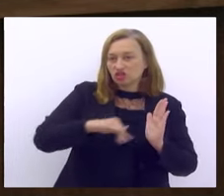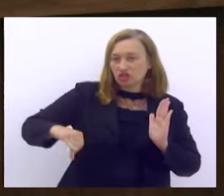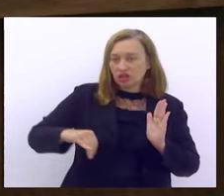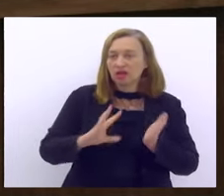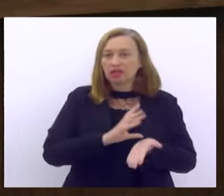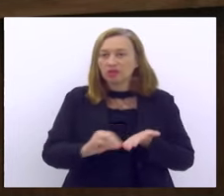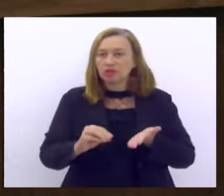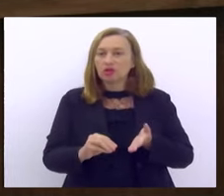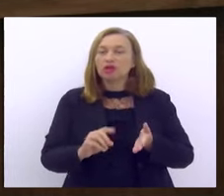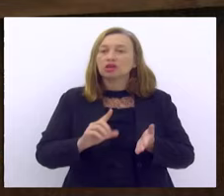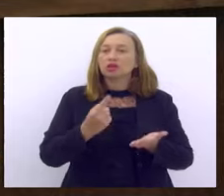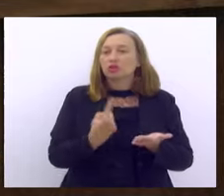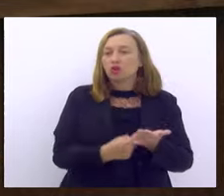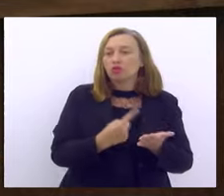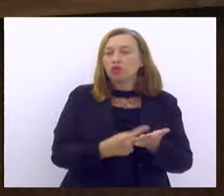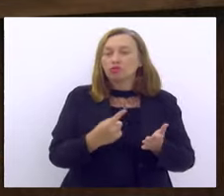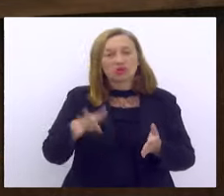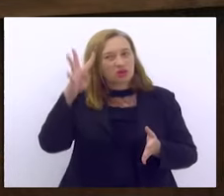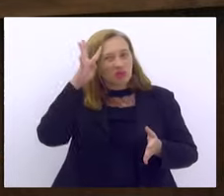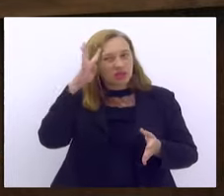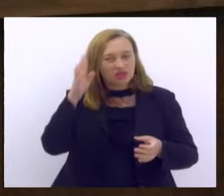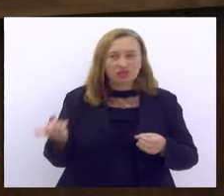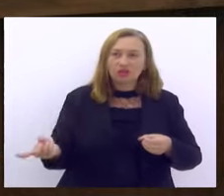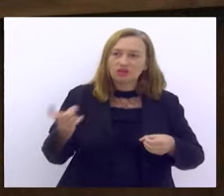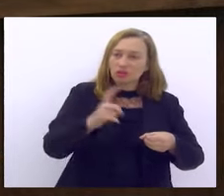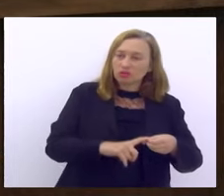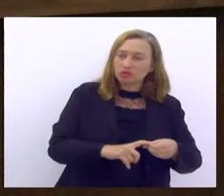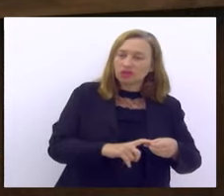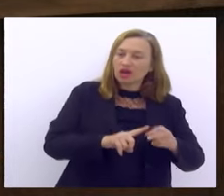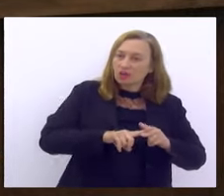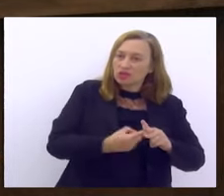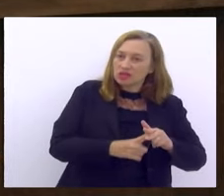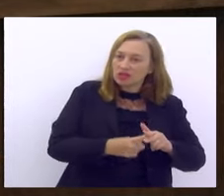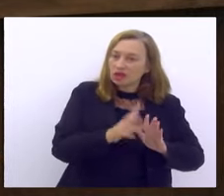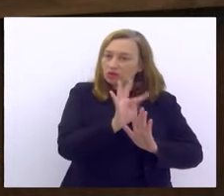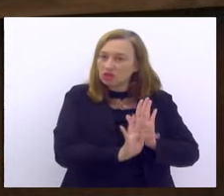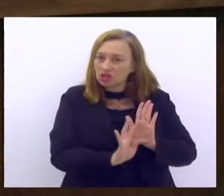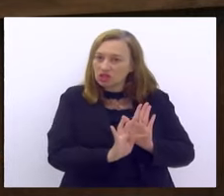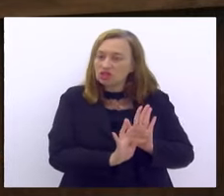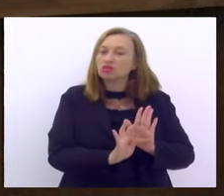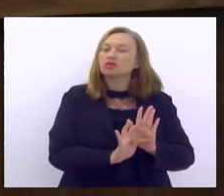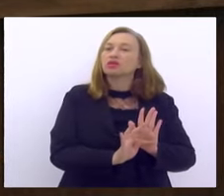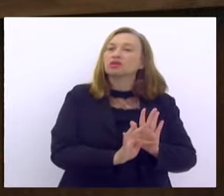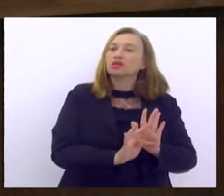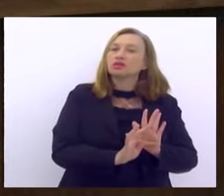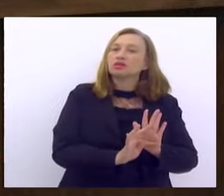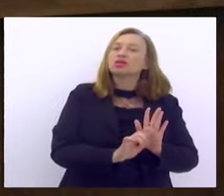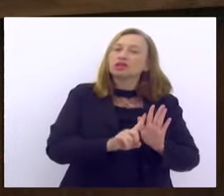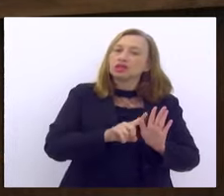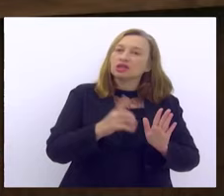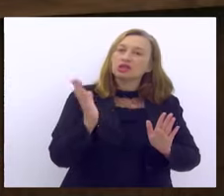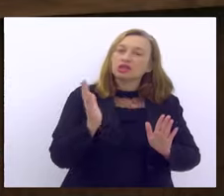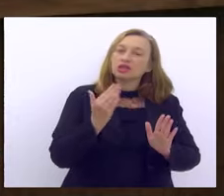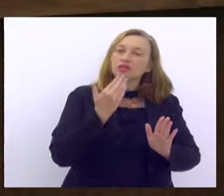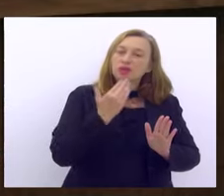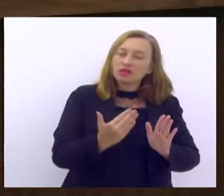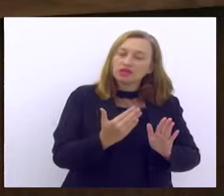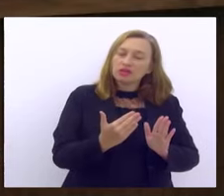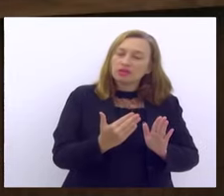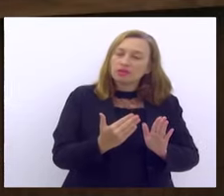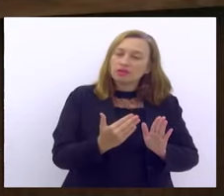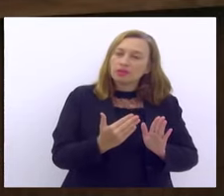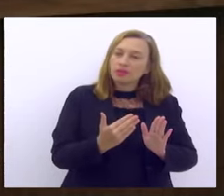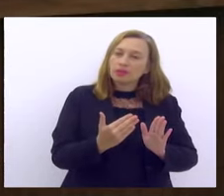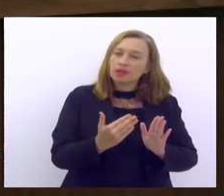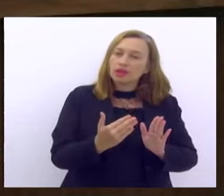pauta da CCJ na próxima quarta, a gente ajustar o texto, o eventual substitutivo da relatoria da deputada Verônica e imediatamente pedir